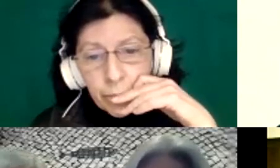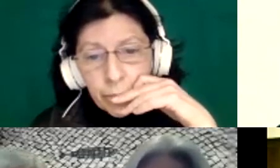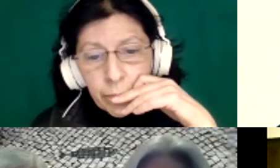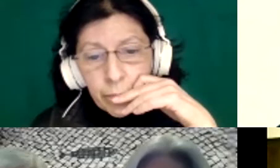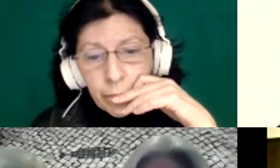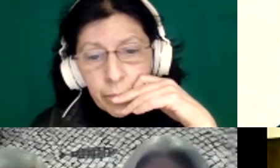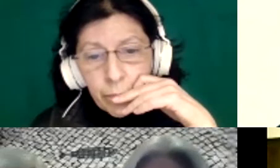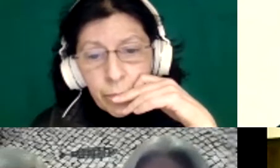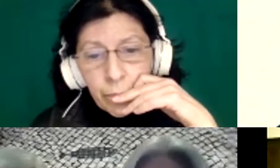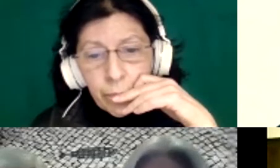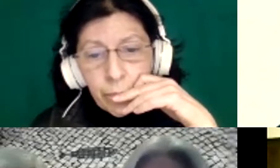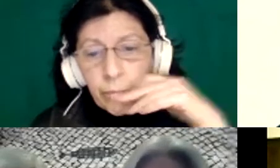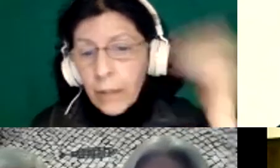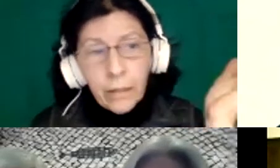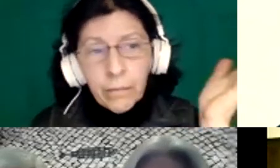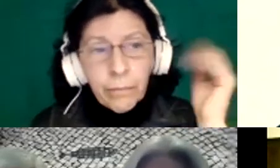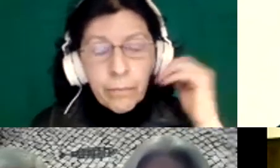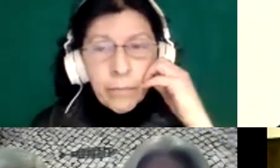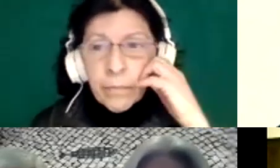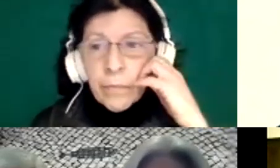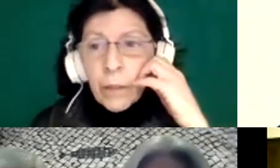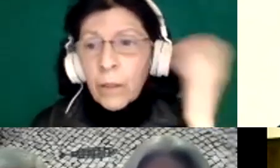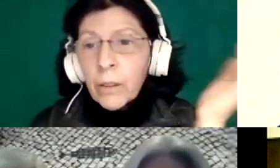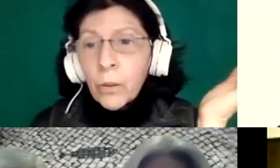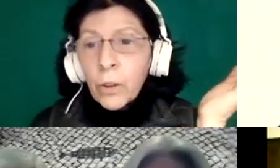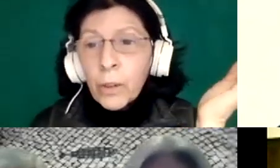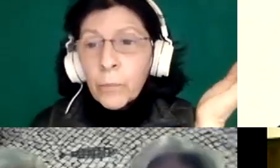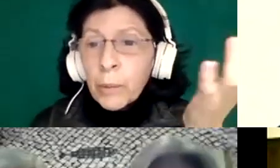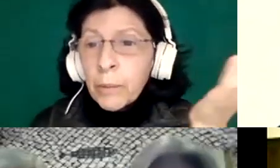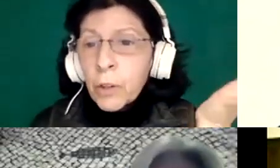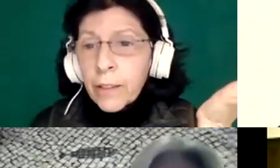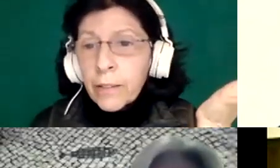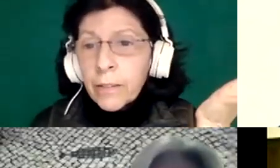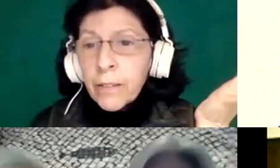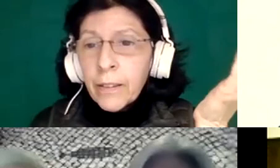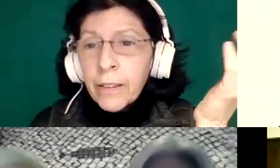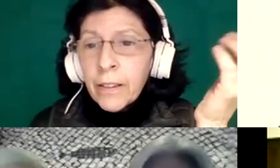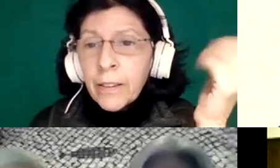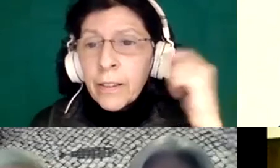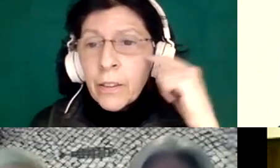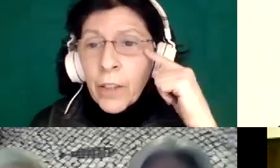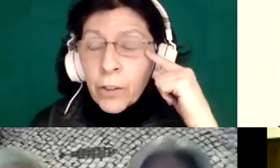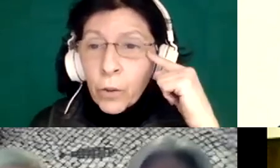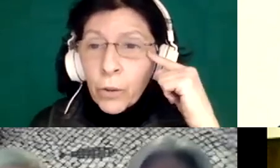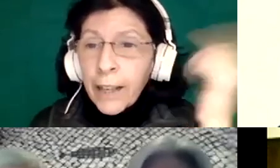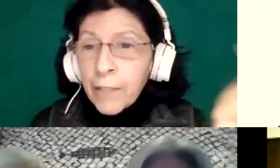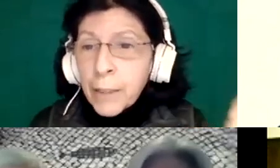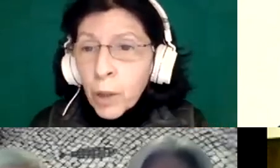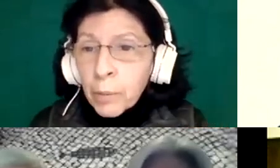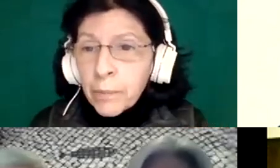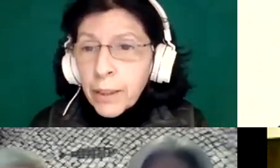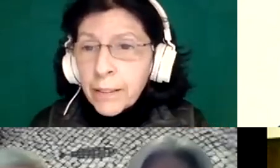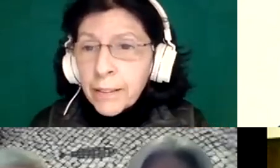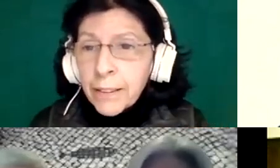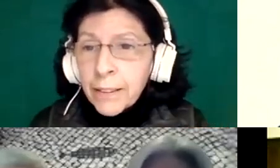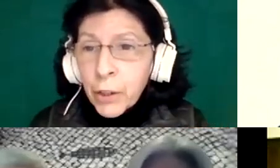no nosso site, ou de outra forma. Não, eu não tenho problema, mas Jess, do you have any